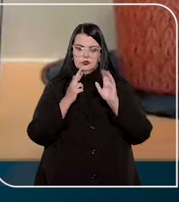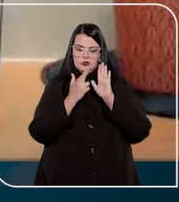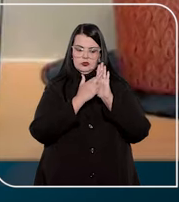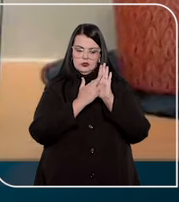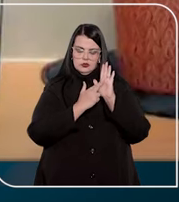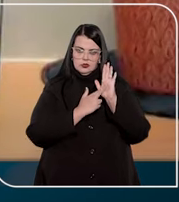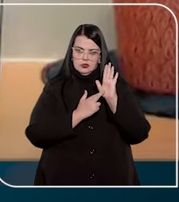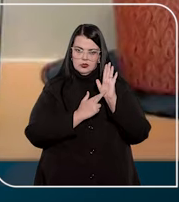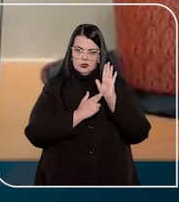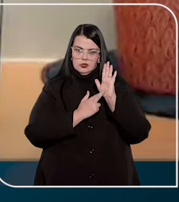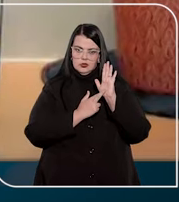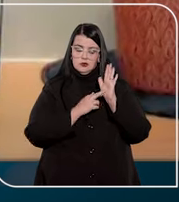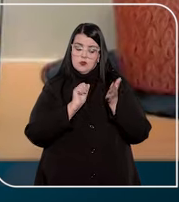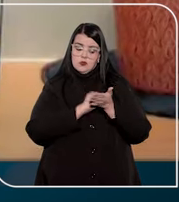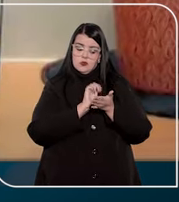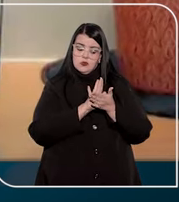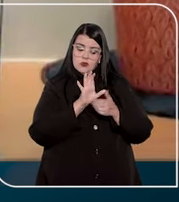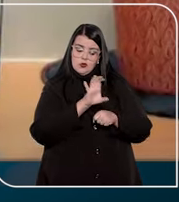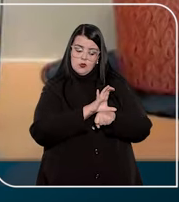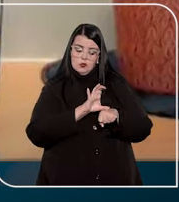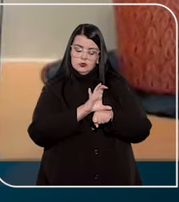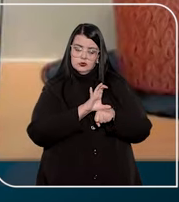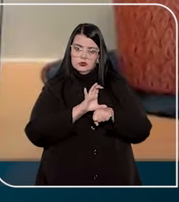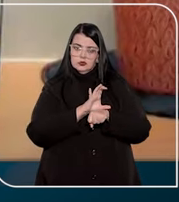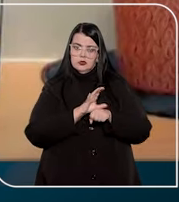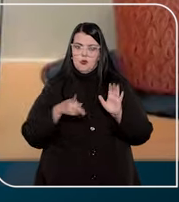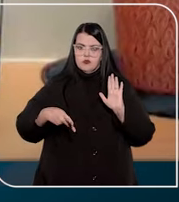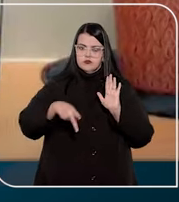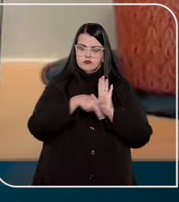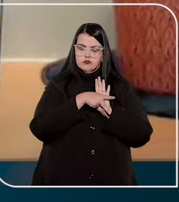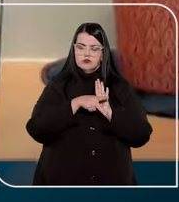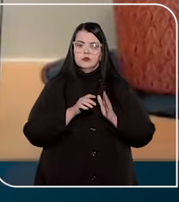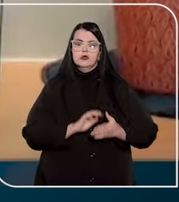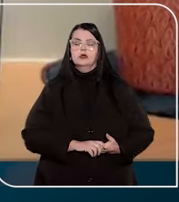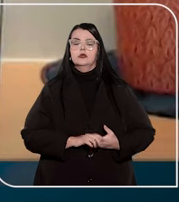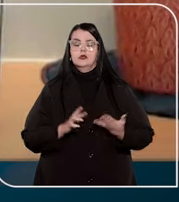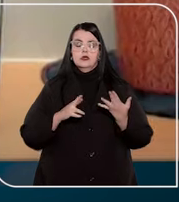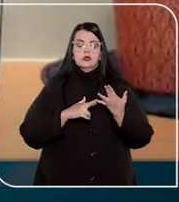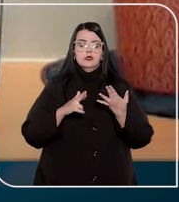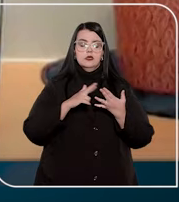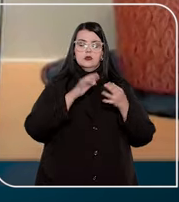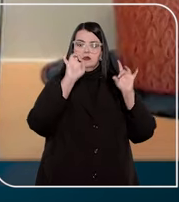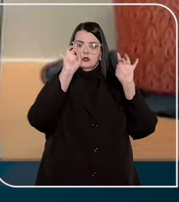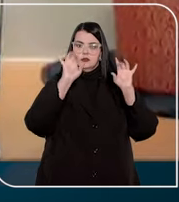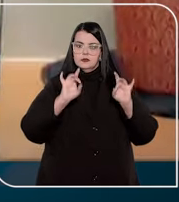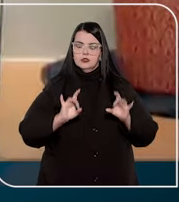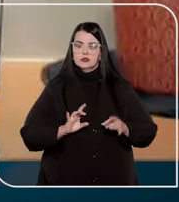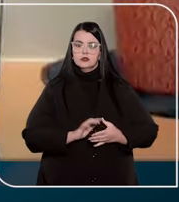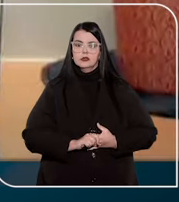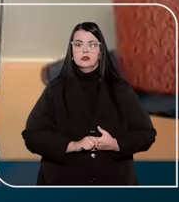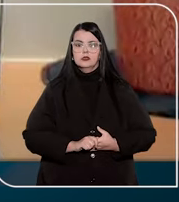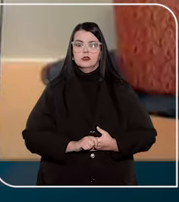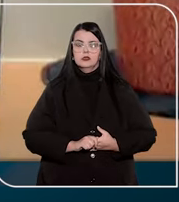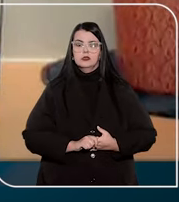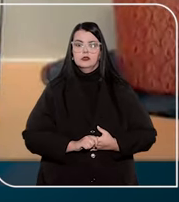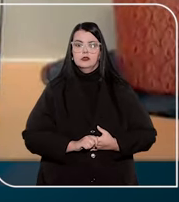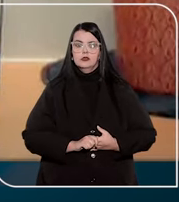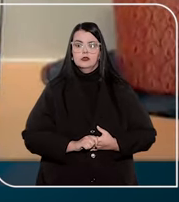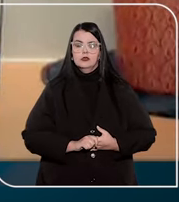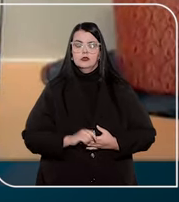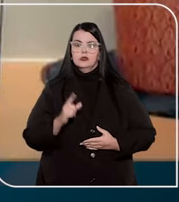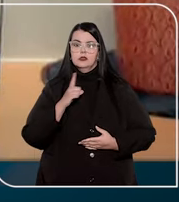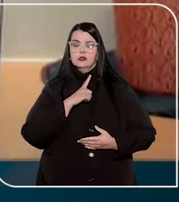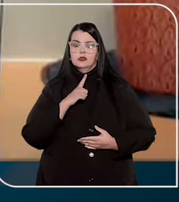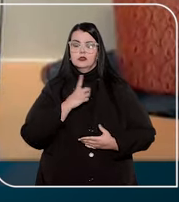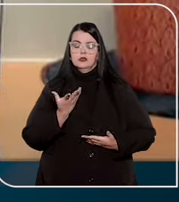têm envergadura constitucional, o recurso especial tem por objetivo uma uniformização